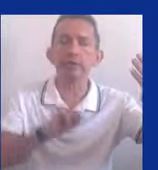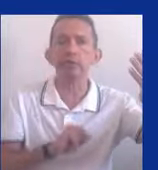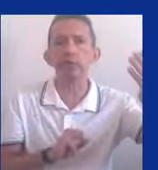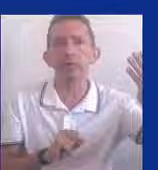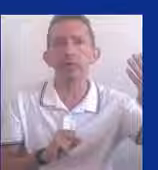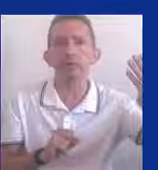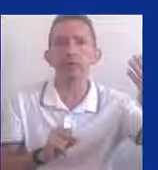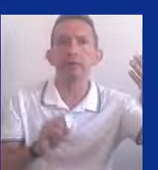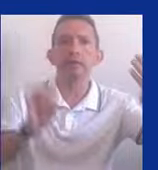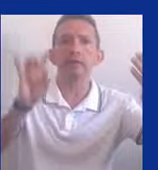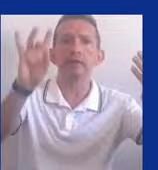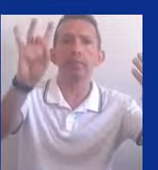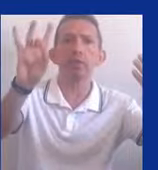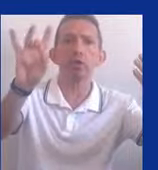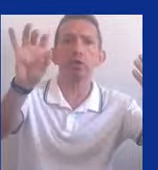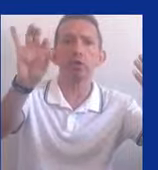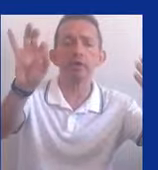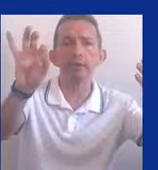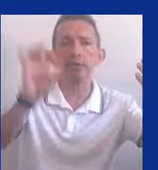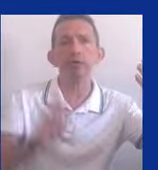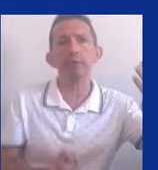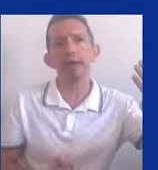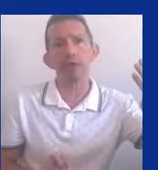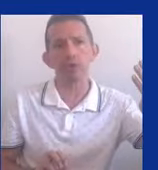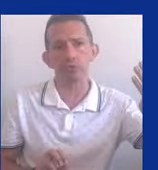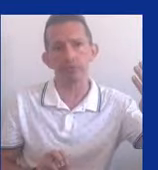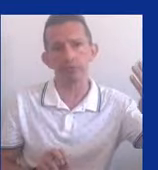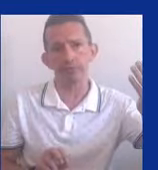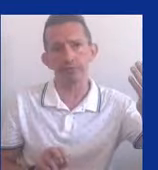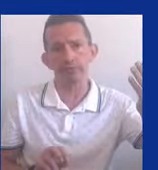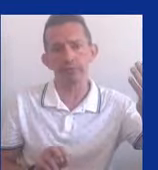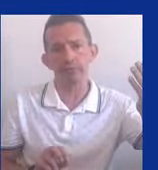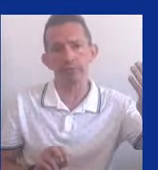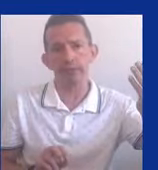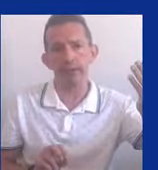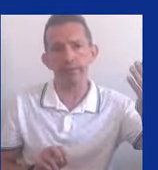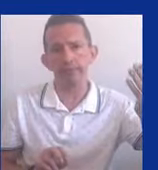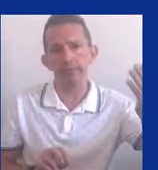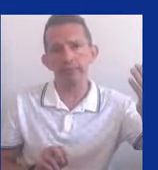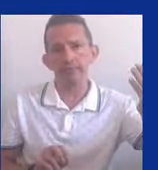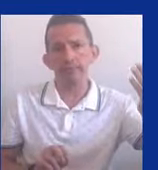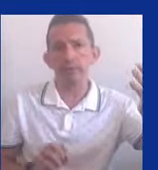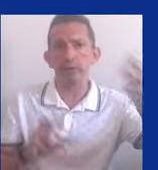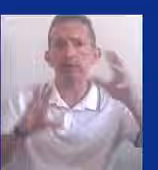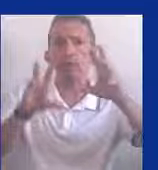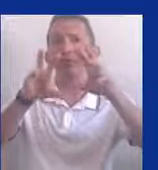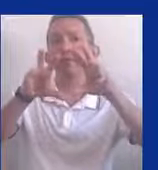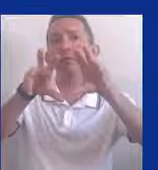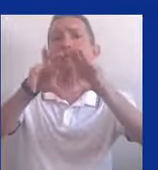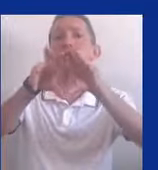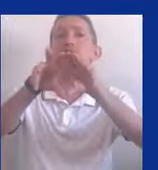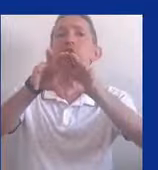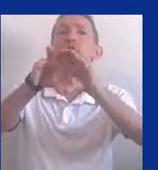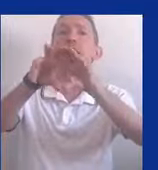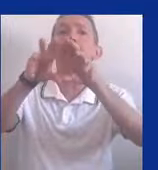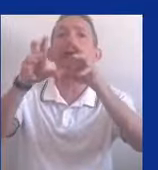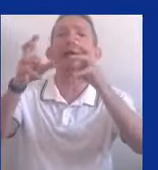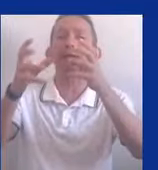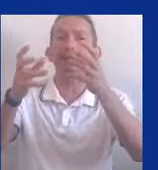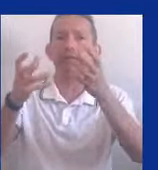duas exceções. São as mitocôndrias e os plastos. Tá? Porque então, quais são